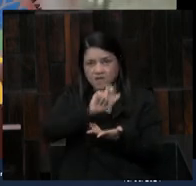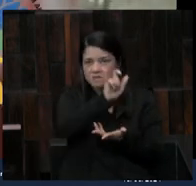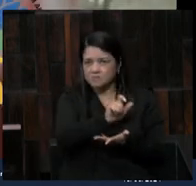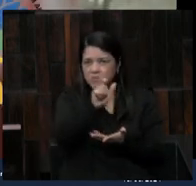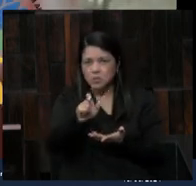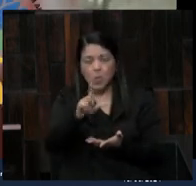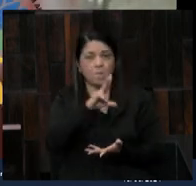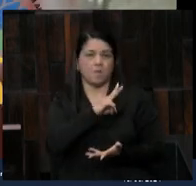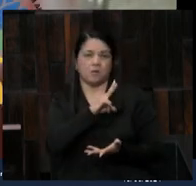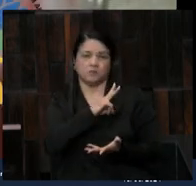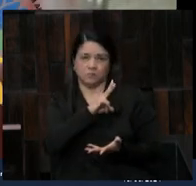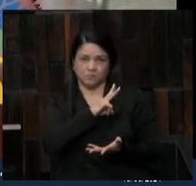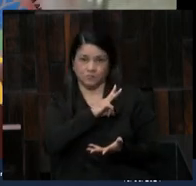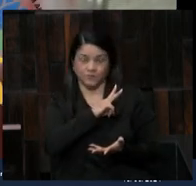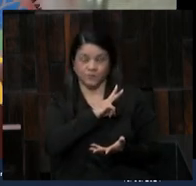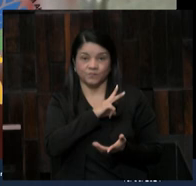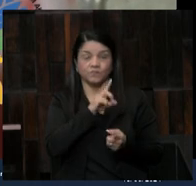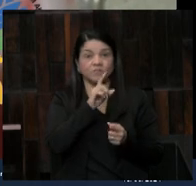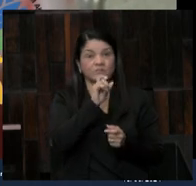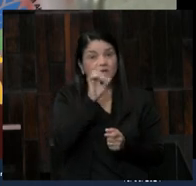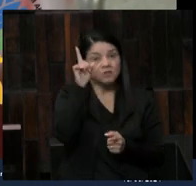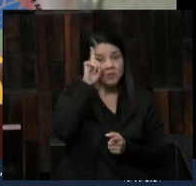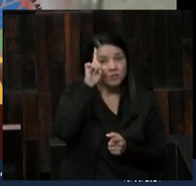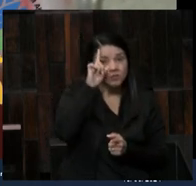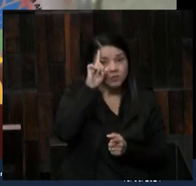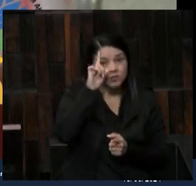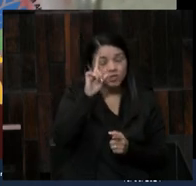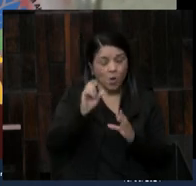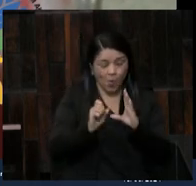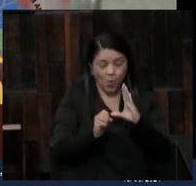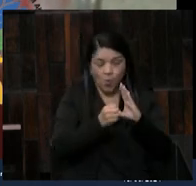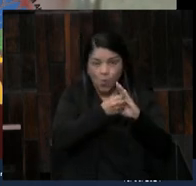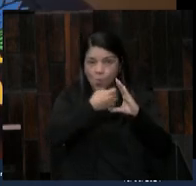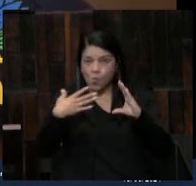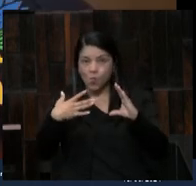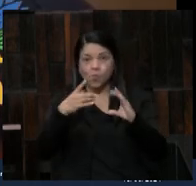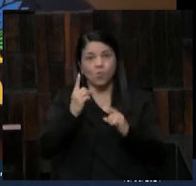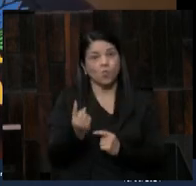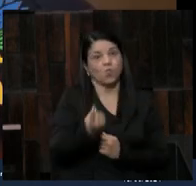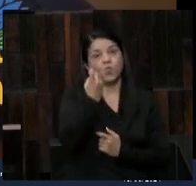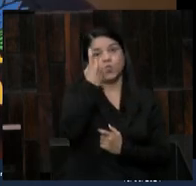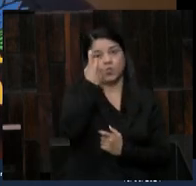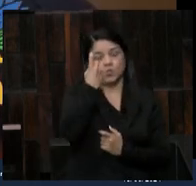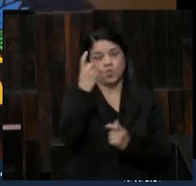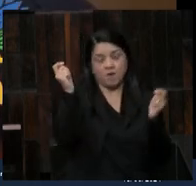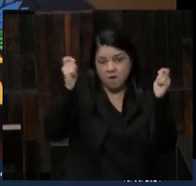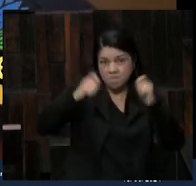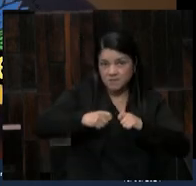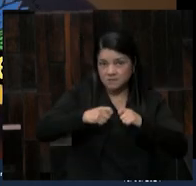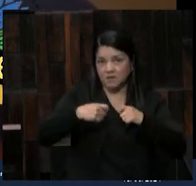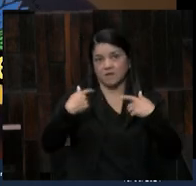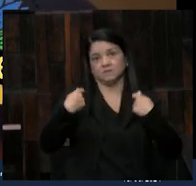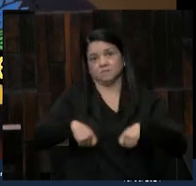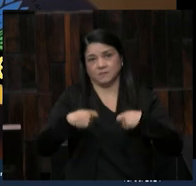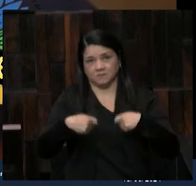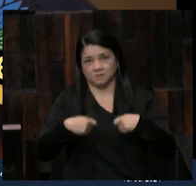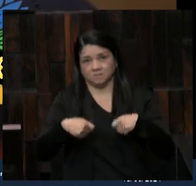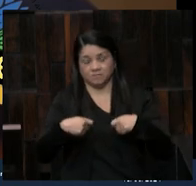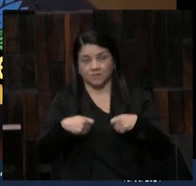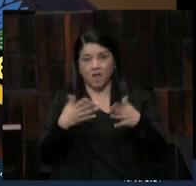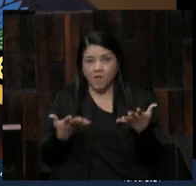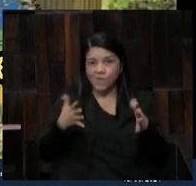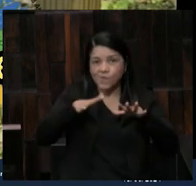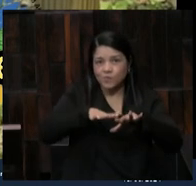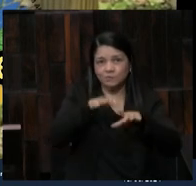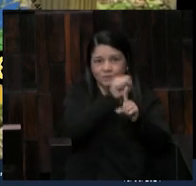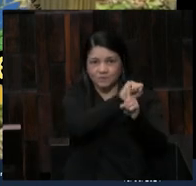para pessoa e torna cada indivíduo único em suas necessidades e capacidades. A inclusão dessas pessoas